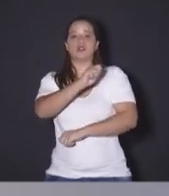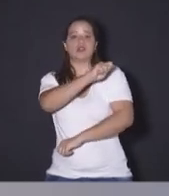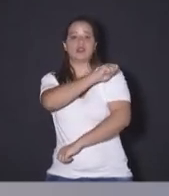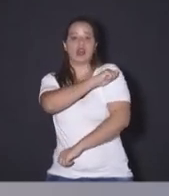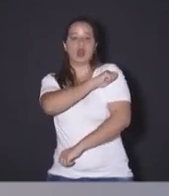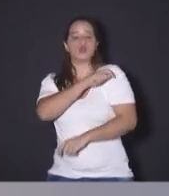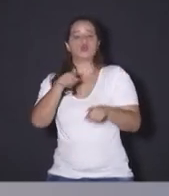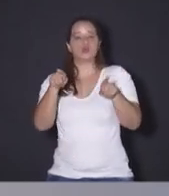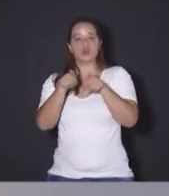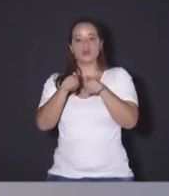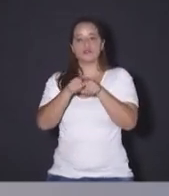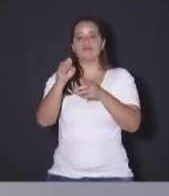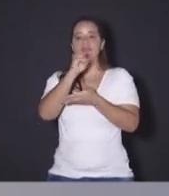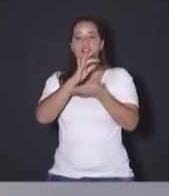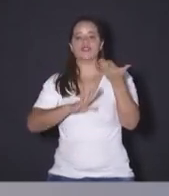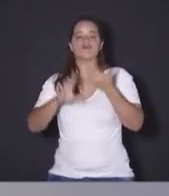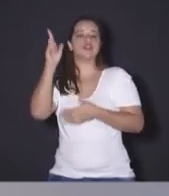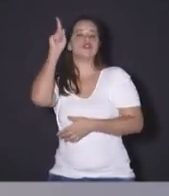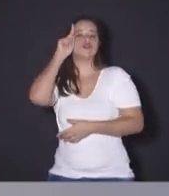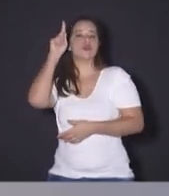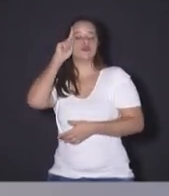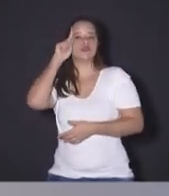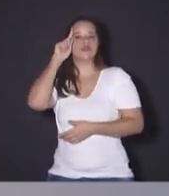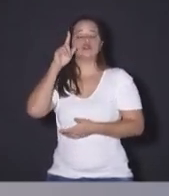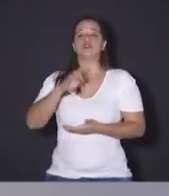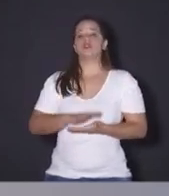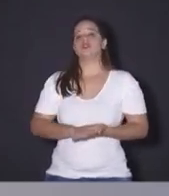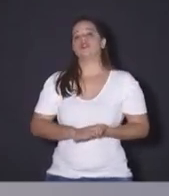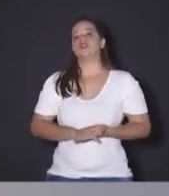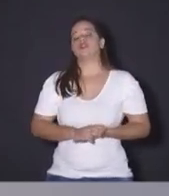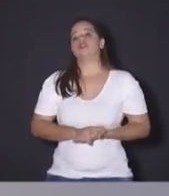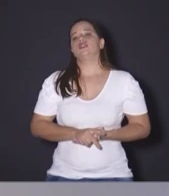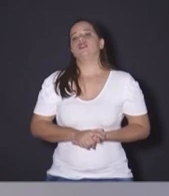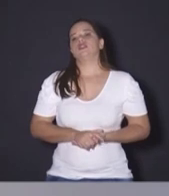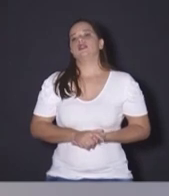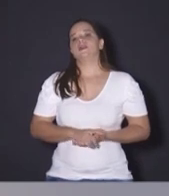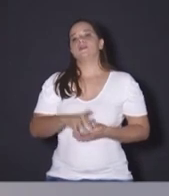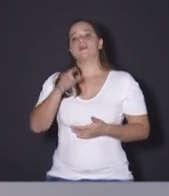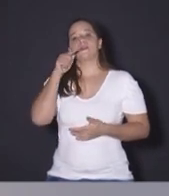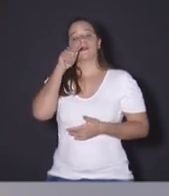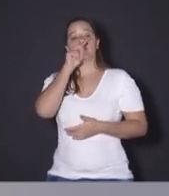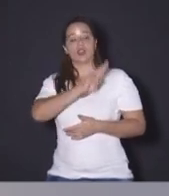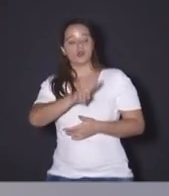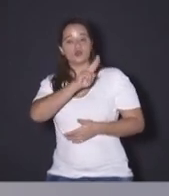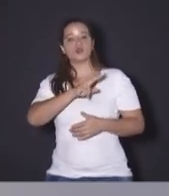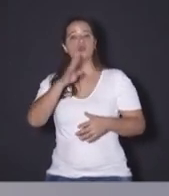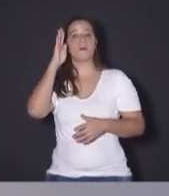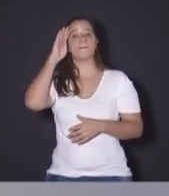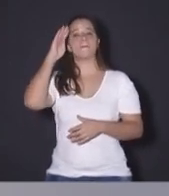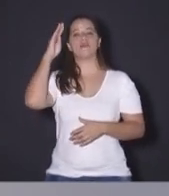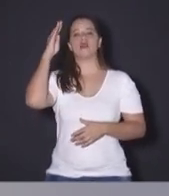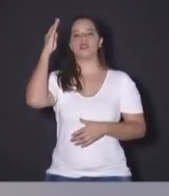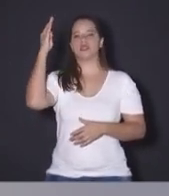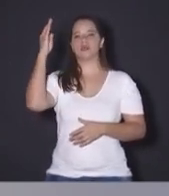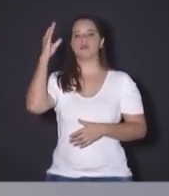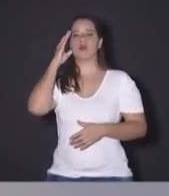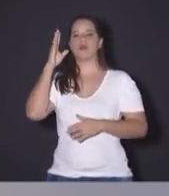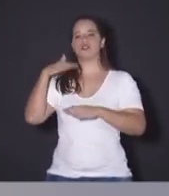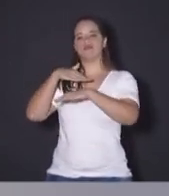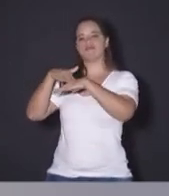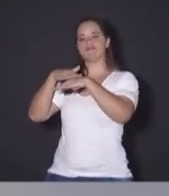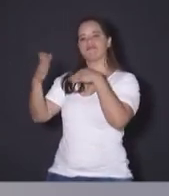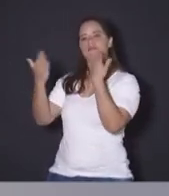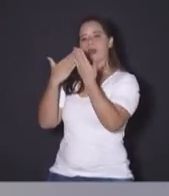nas suas atividades diárias a eles usam principalmente o chat